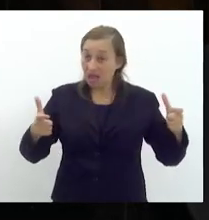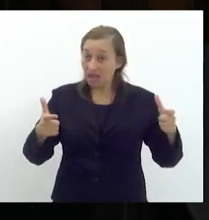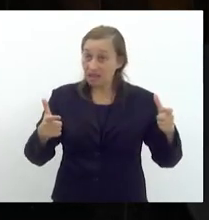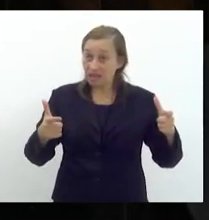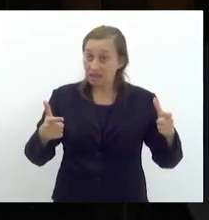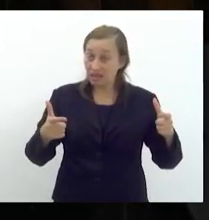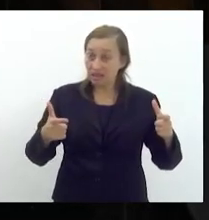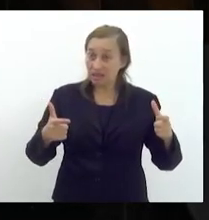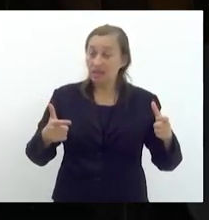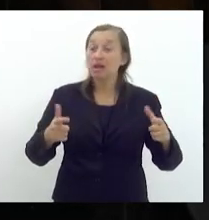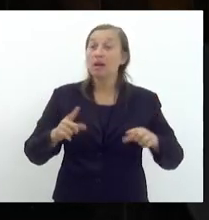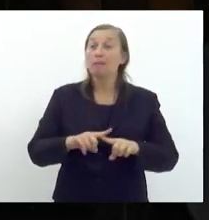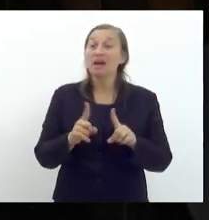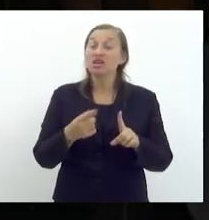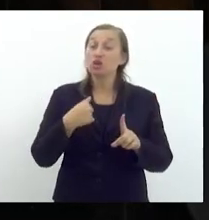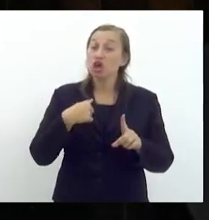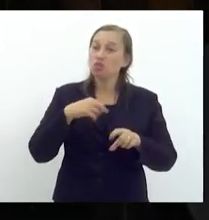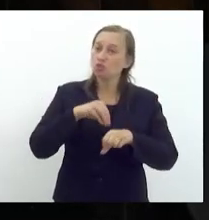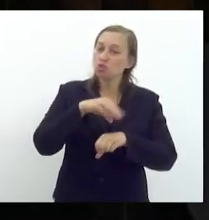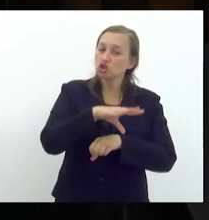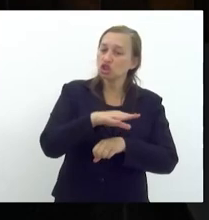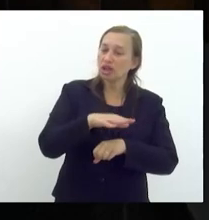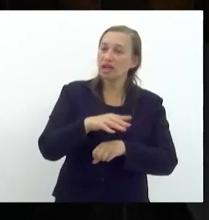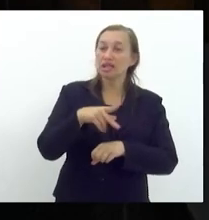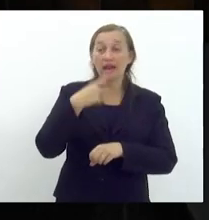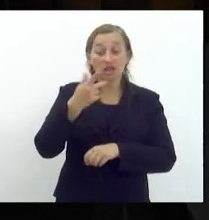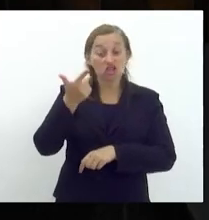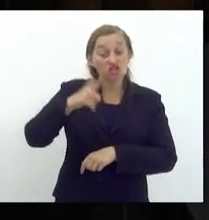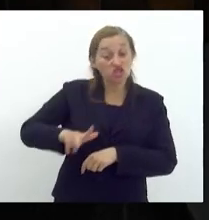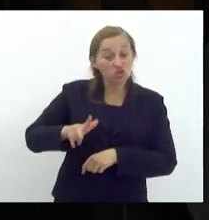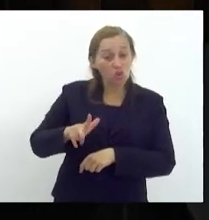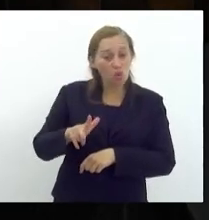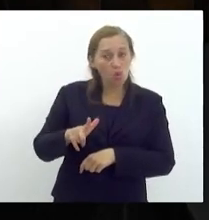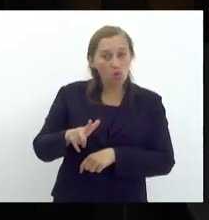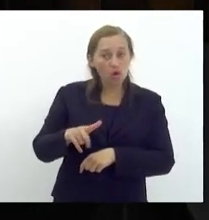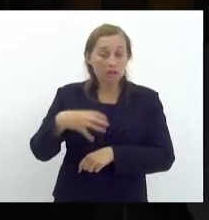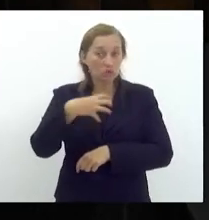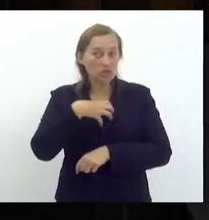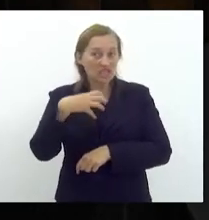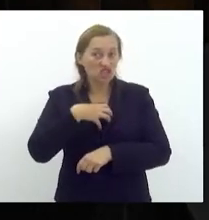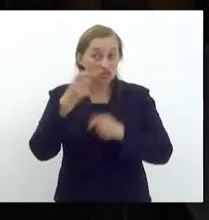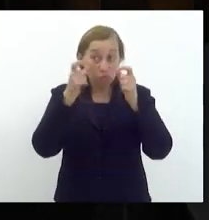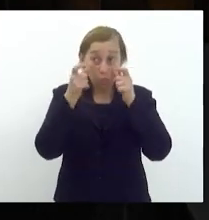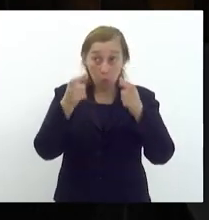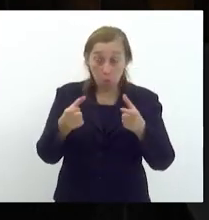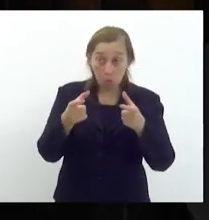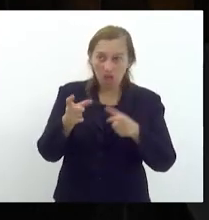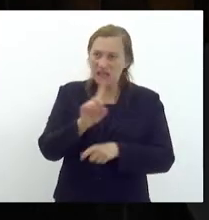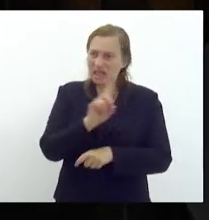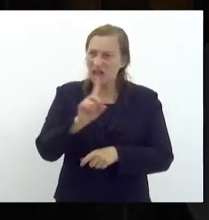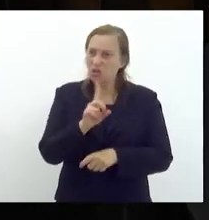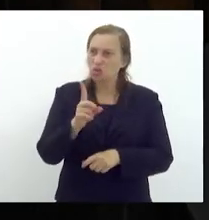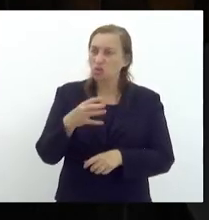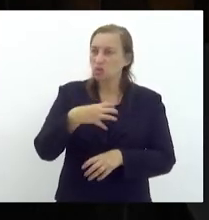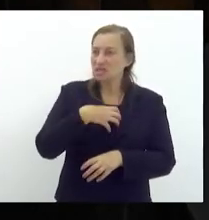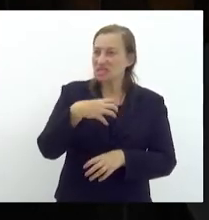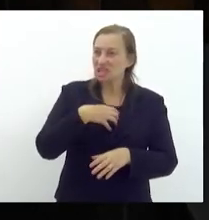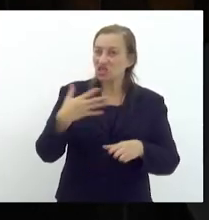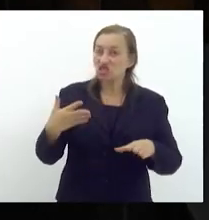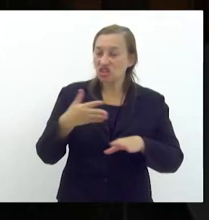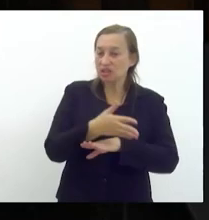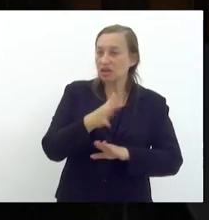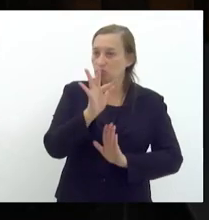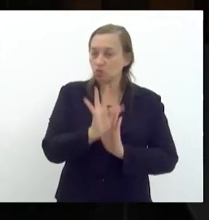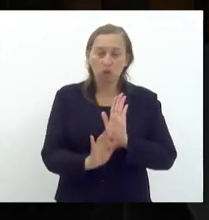Então o que eu tô aqui destacando novamente em sentido de alerta e não no sentido de entrar no